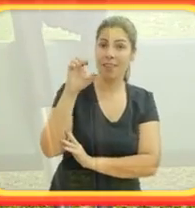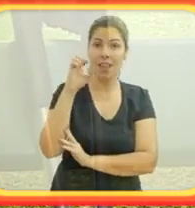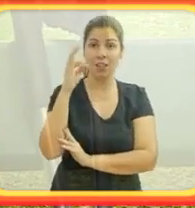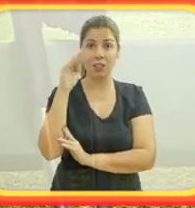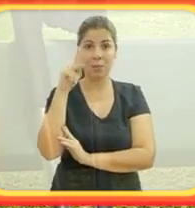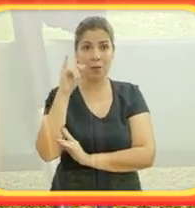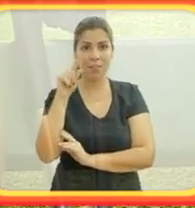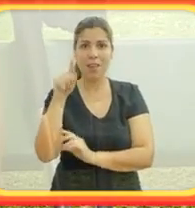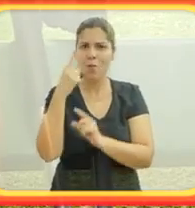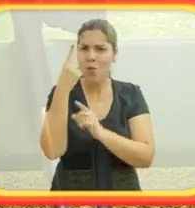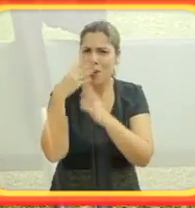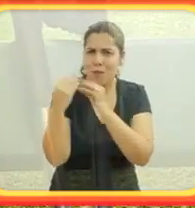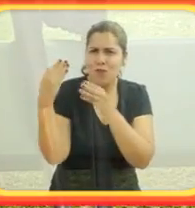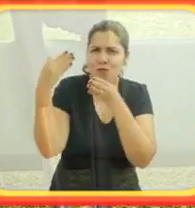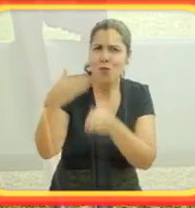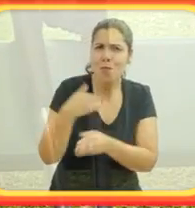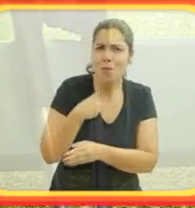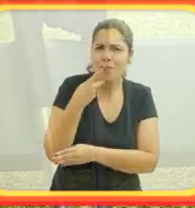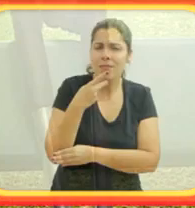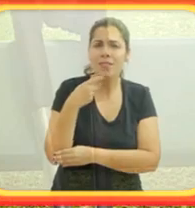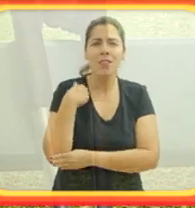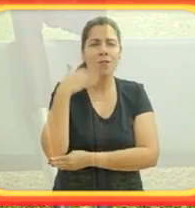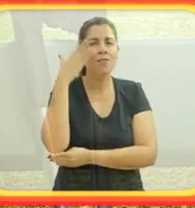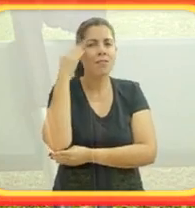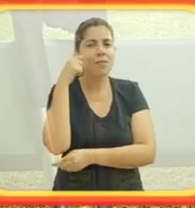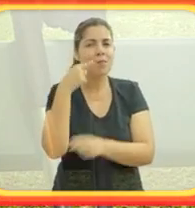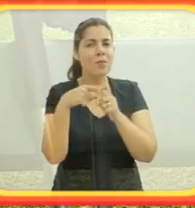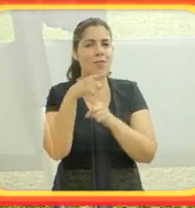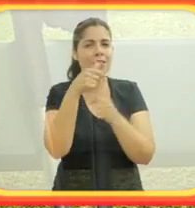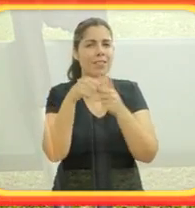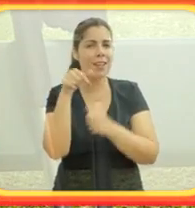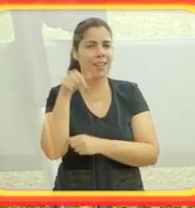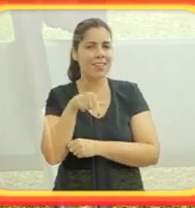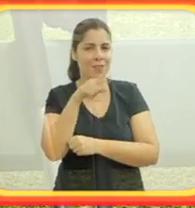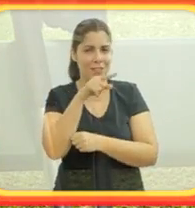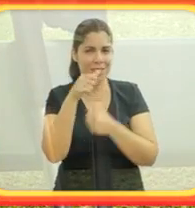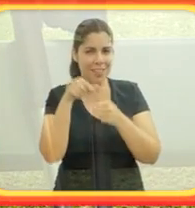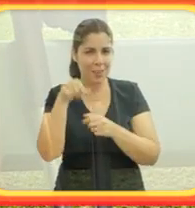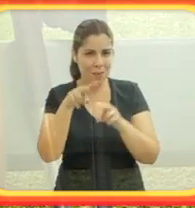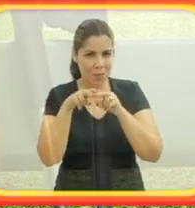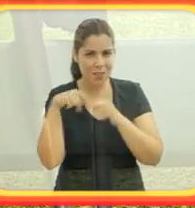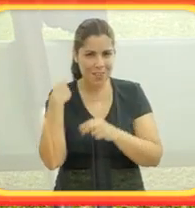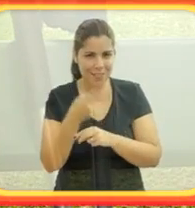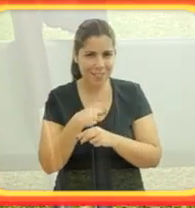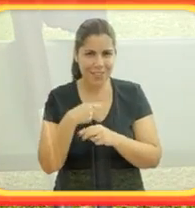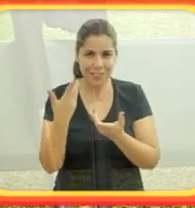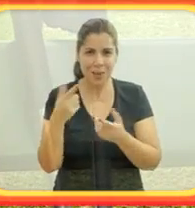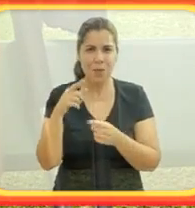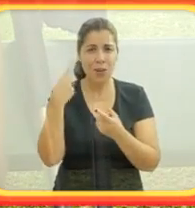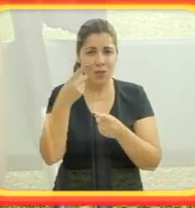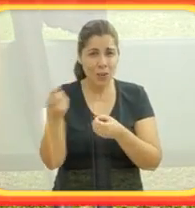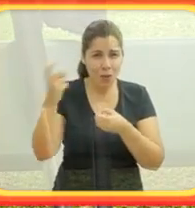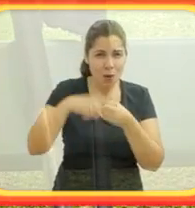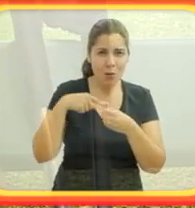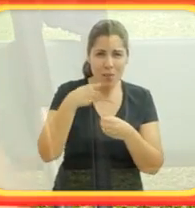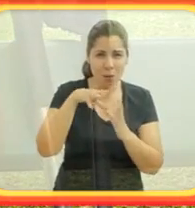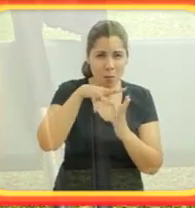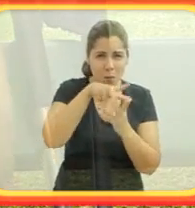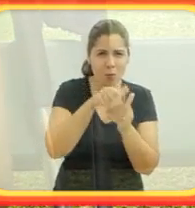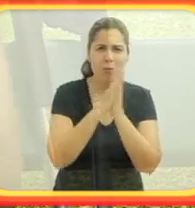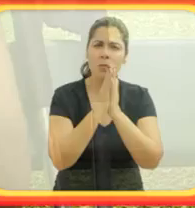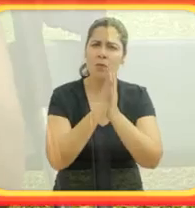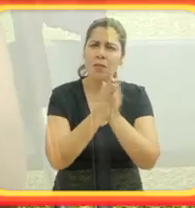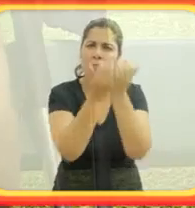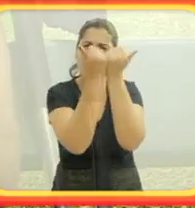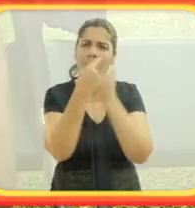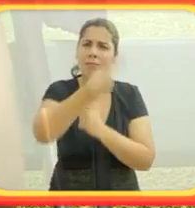que foi bem no início da viagem, ainda na Etiópia, o refugiado chegou para mim e disse: eu sei por que você está aqui. Você está aqui por causa da gente. Então quando você voltar para o